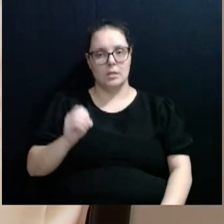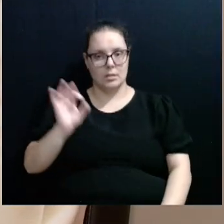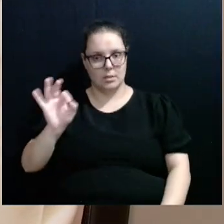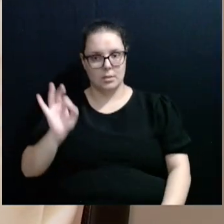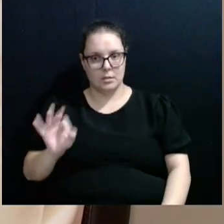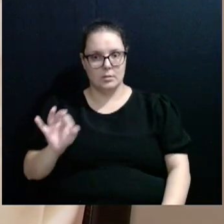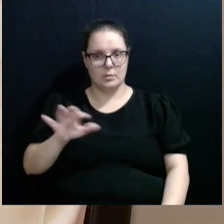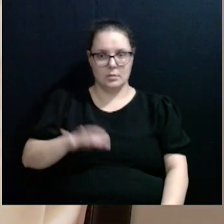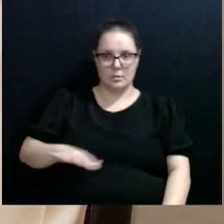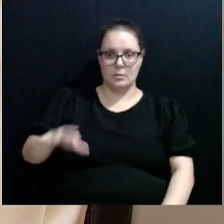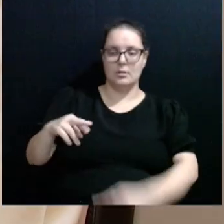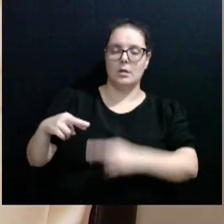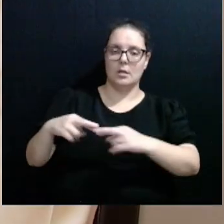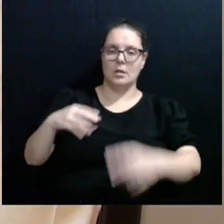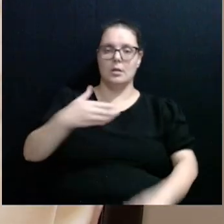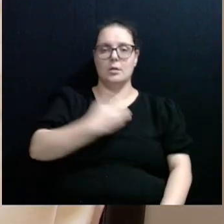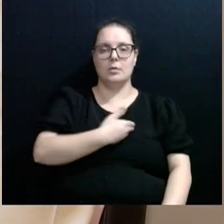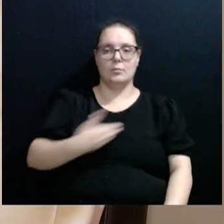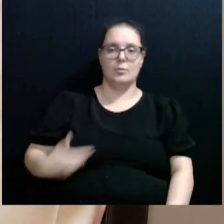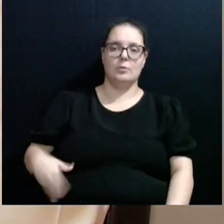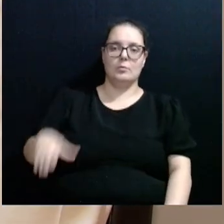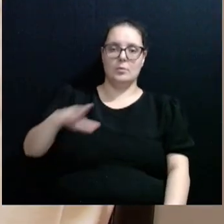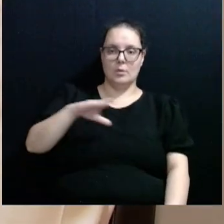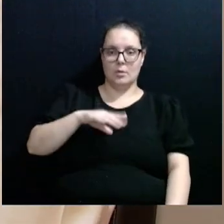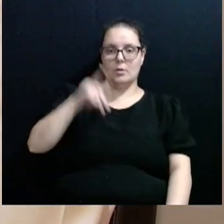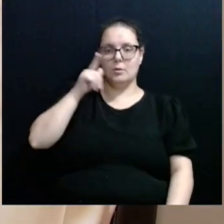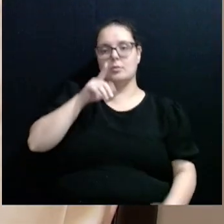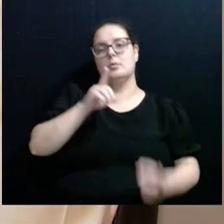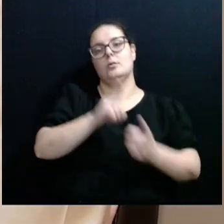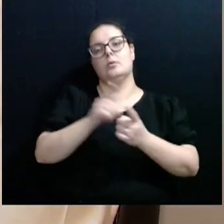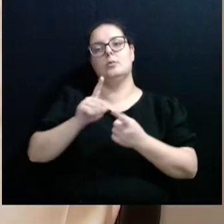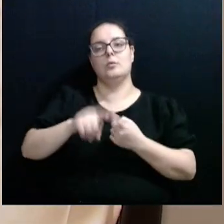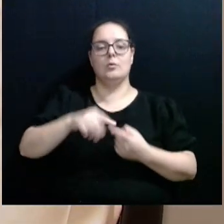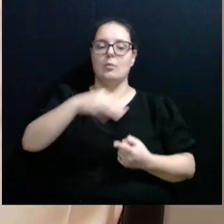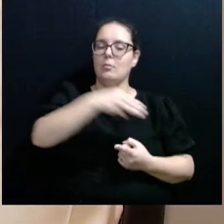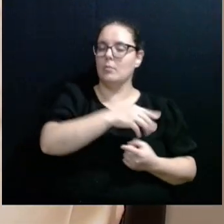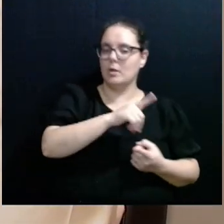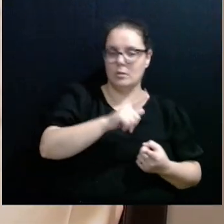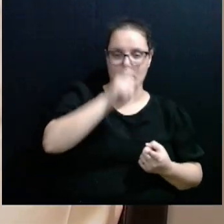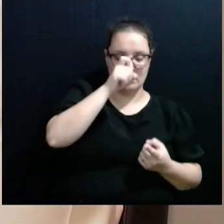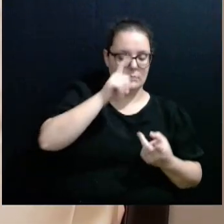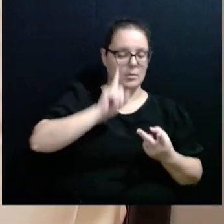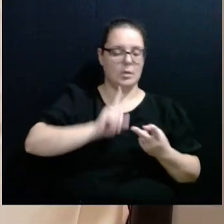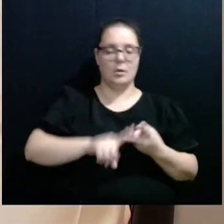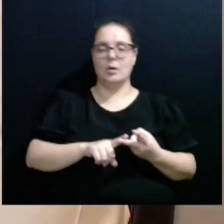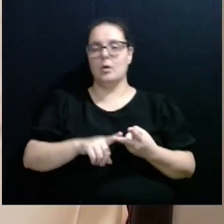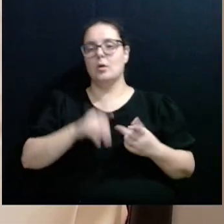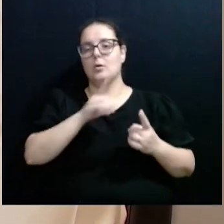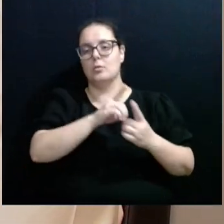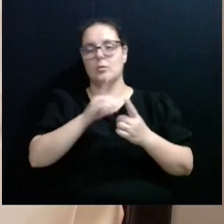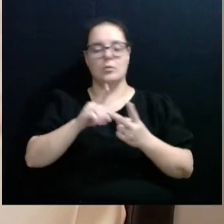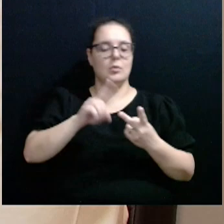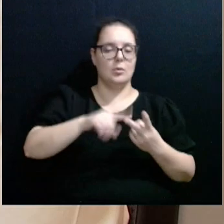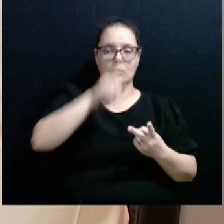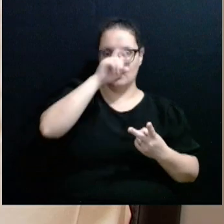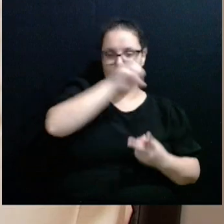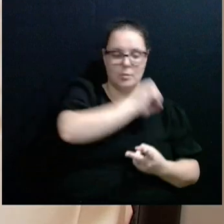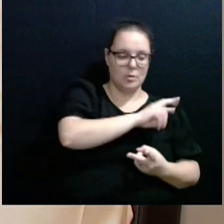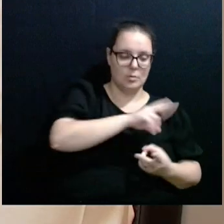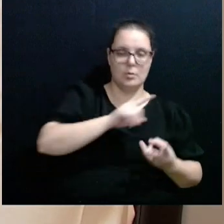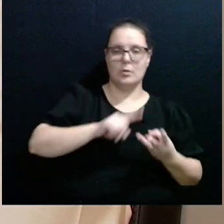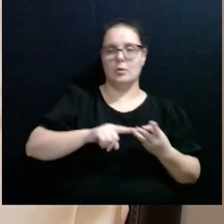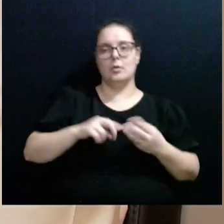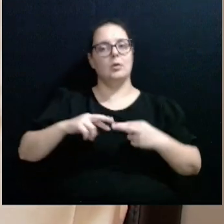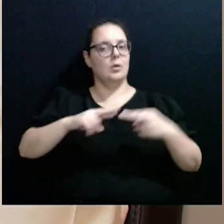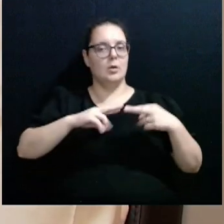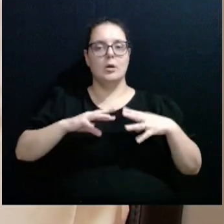municipal, onde a gente conseguiu contemplar o Mário Gatti, onde a gente conseguiu contemplar o Ouro Verde, a rede Mário Gatti em si, né? E